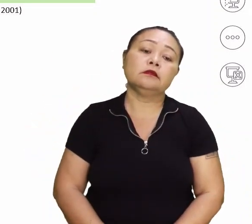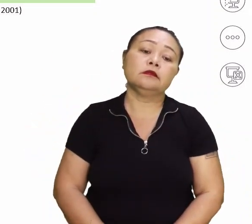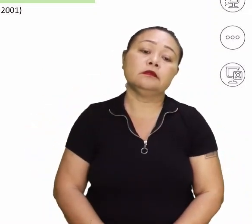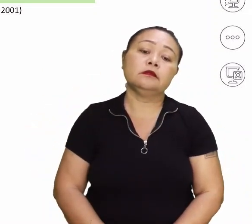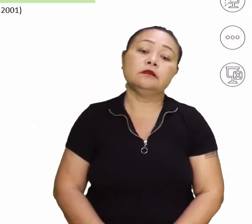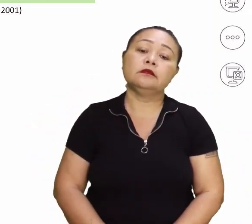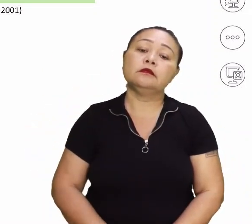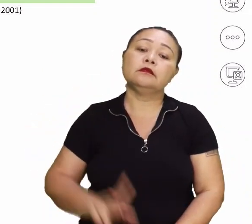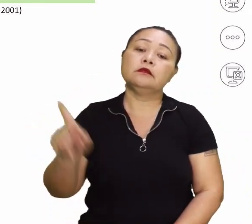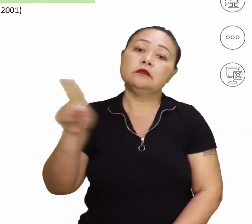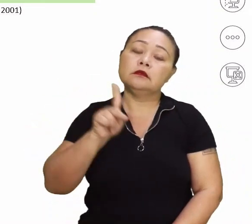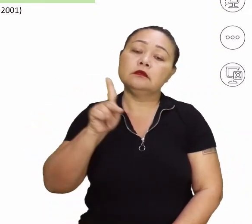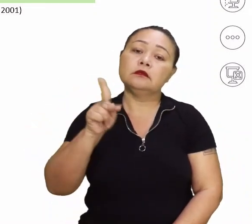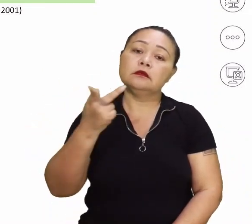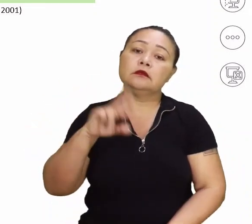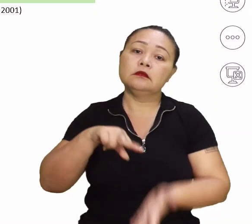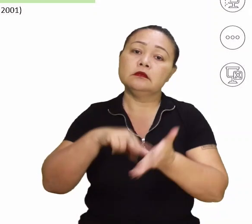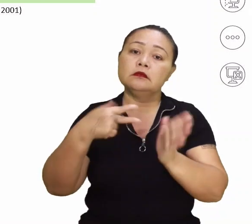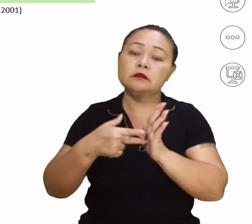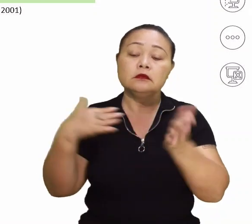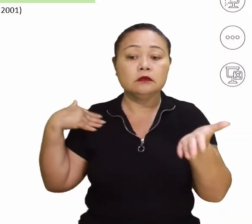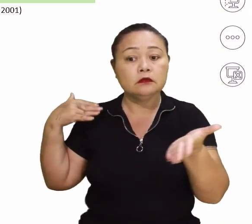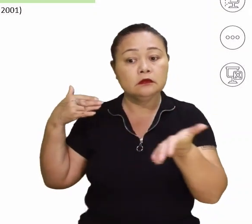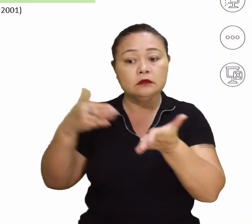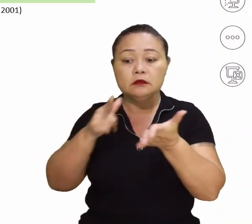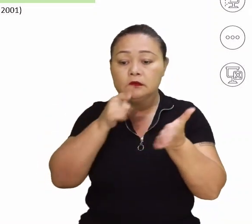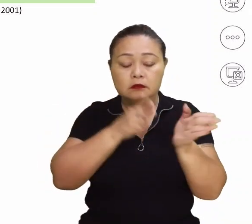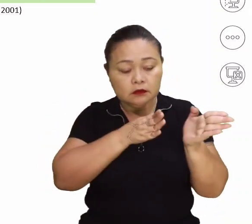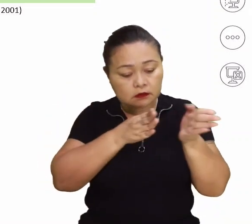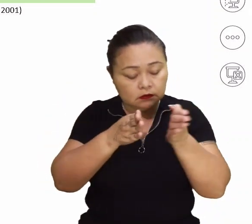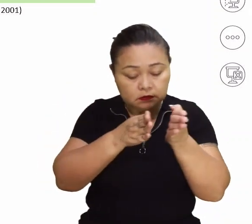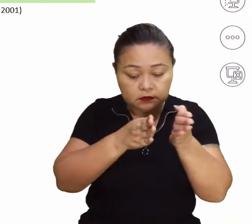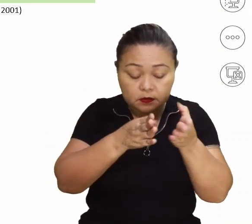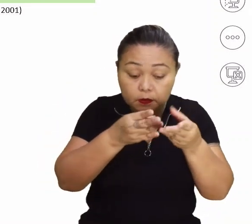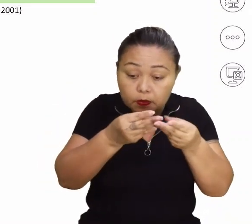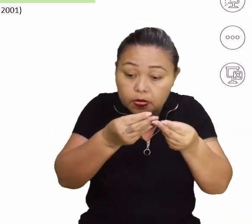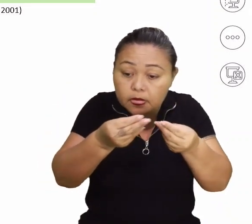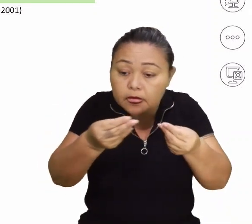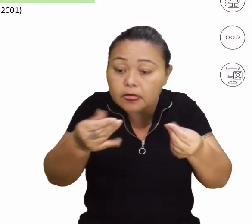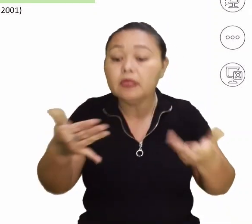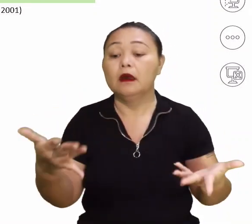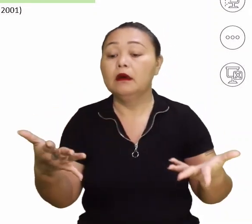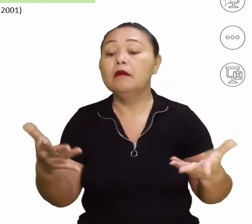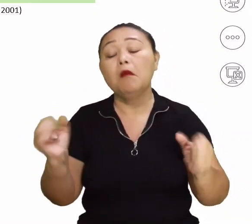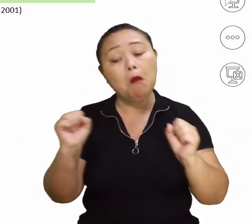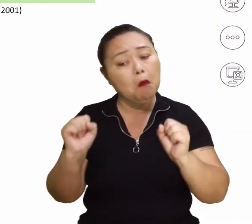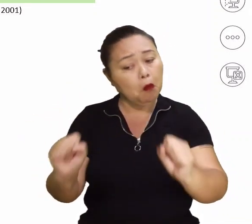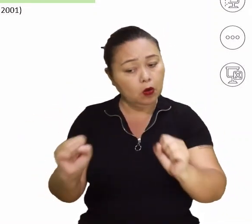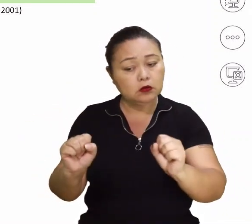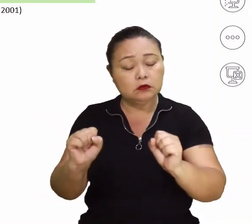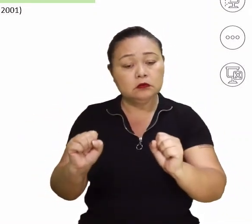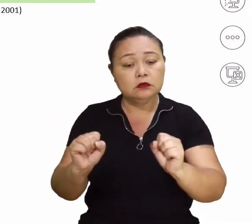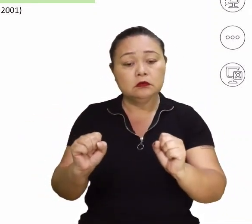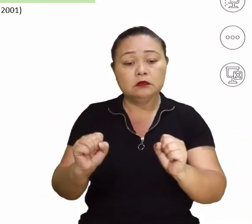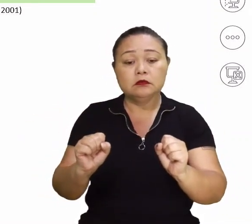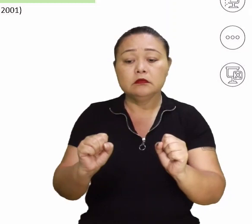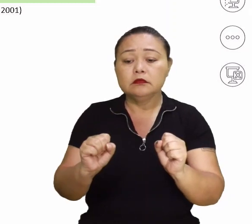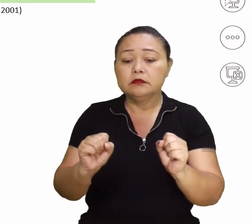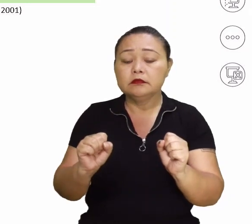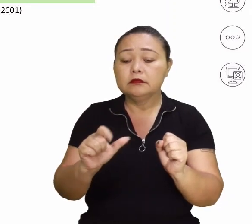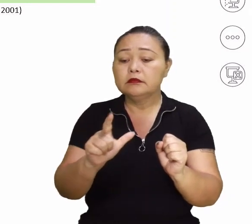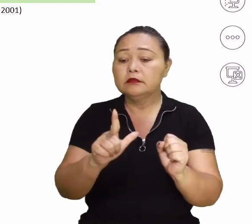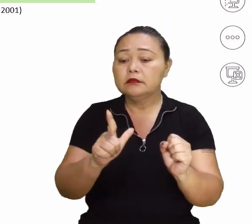Professor, então quer dizer que até o Igarapé pode sumir? Pode. Onde vai